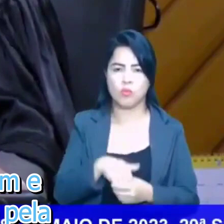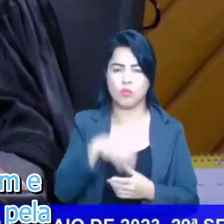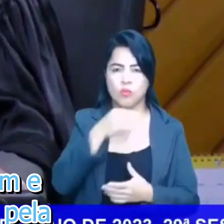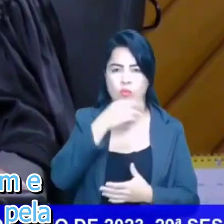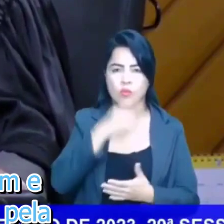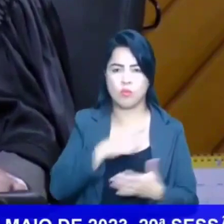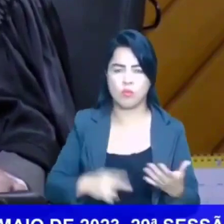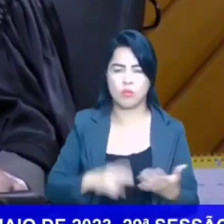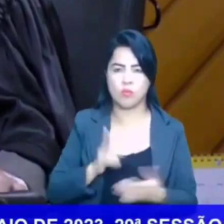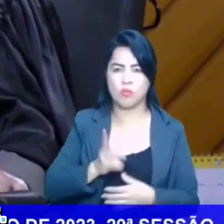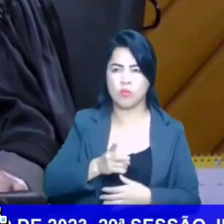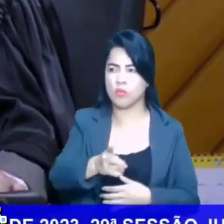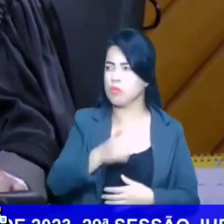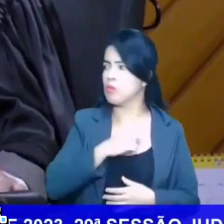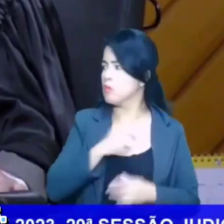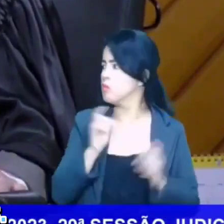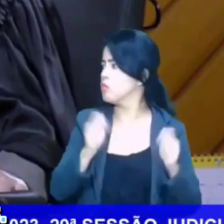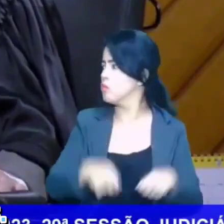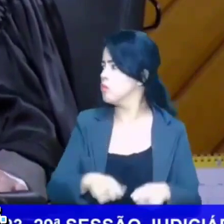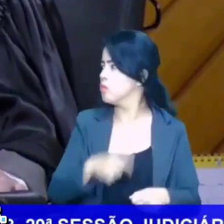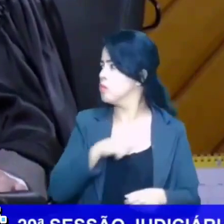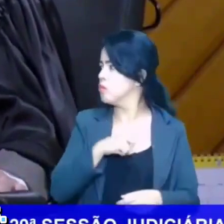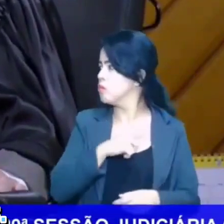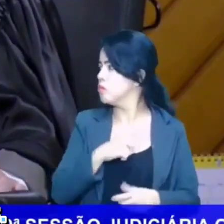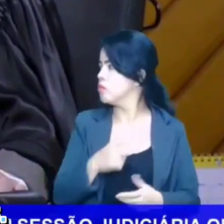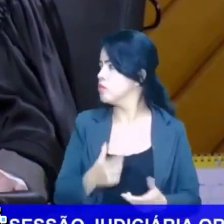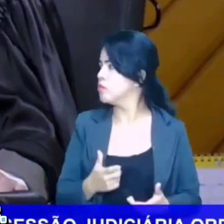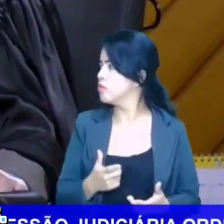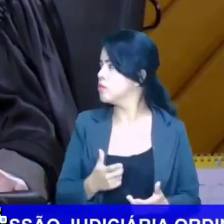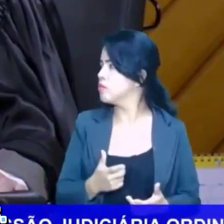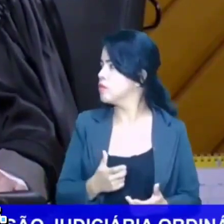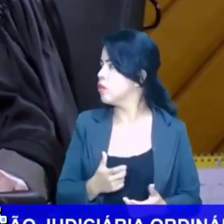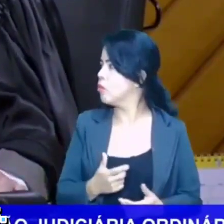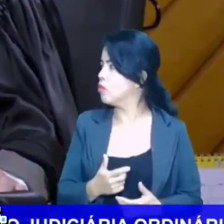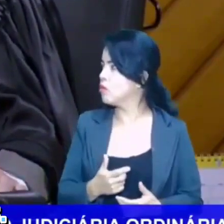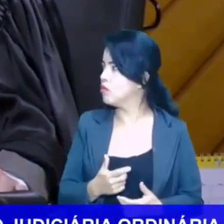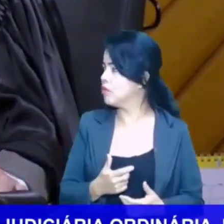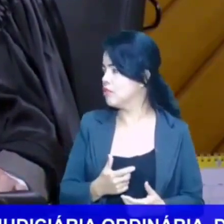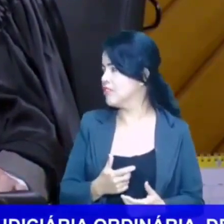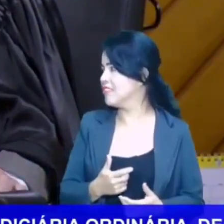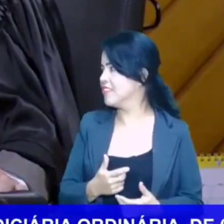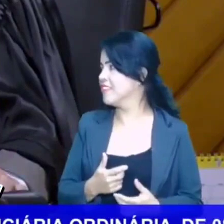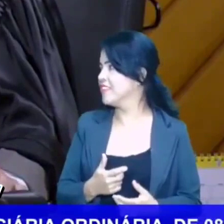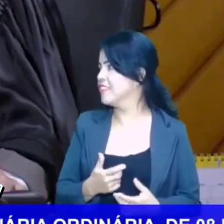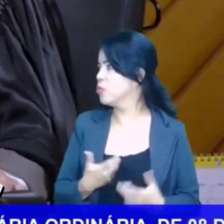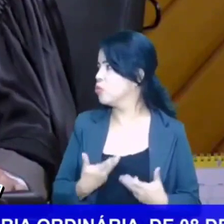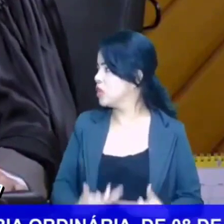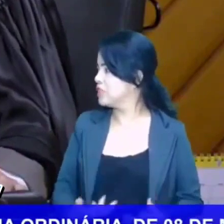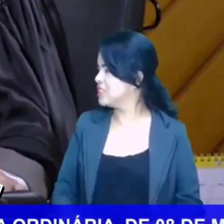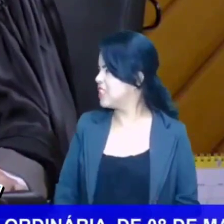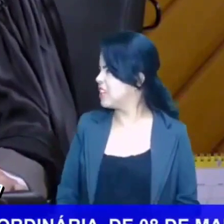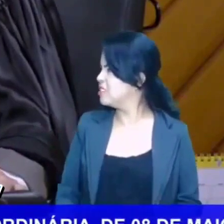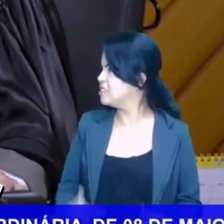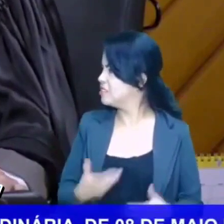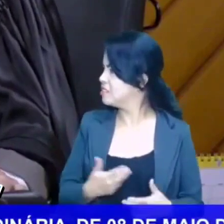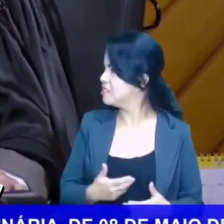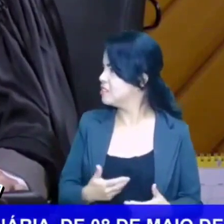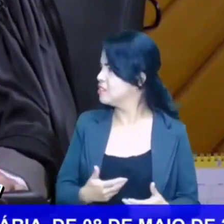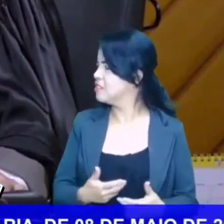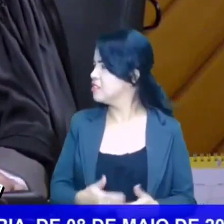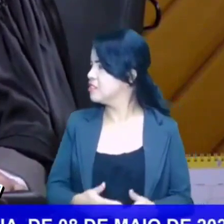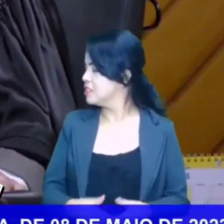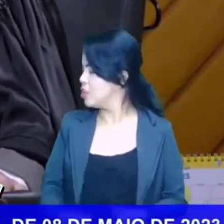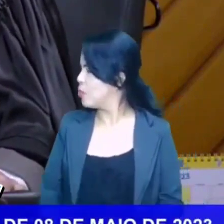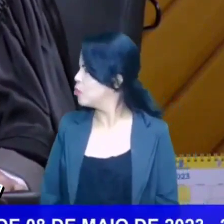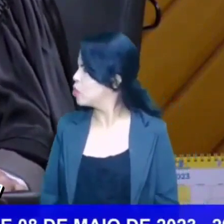pela continuidade de sua competência, divergiu o juiz João Lage. Naquela data, em continuidade de